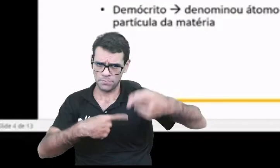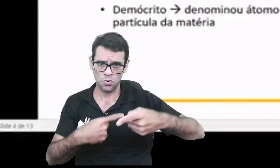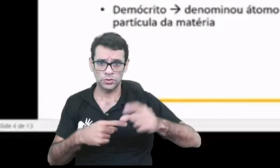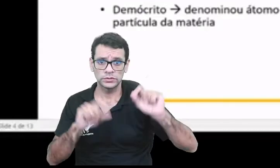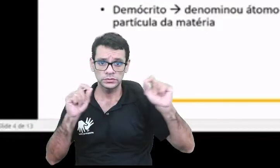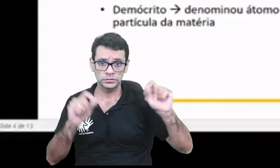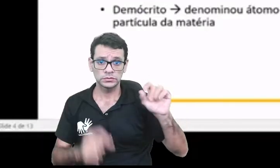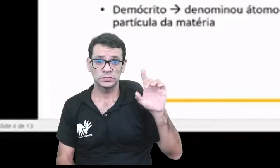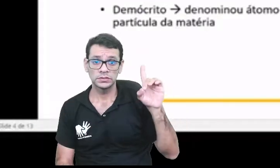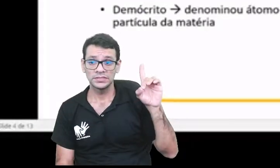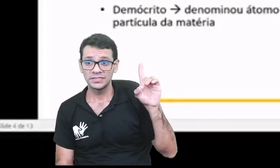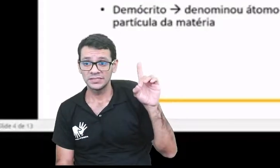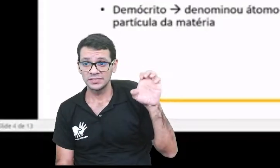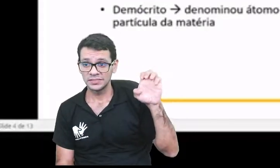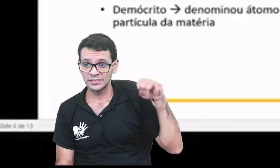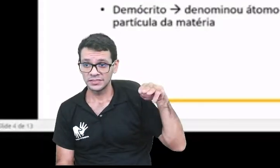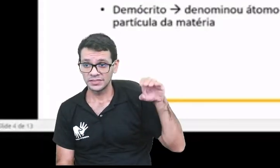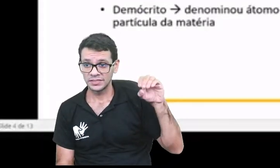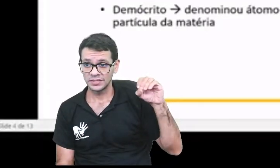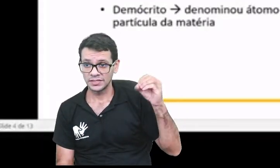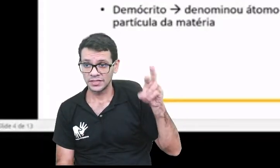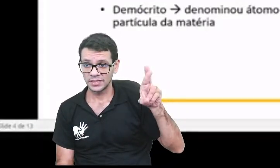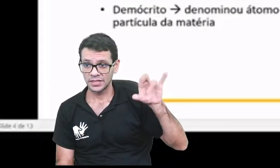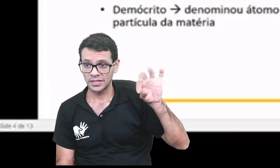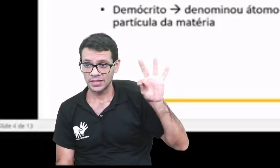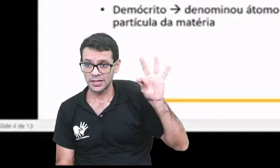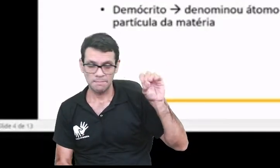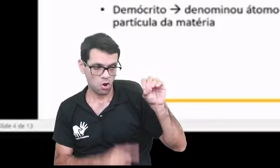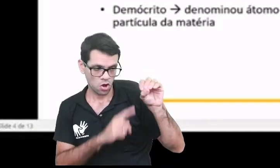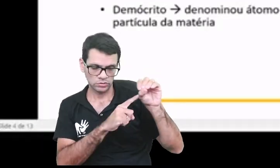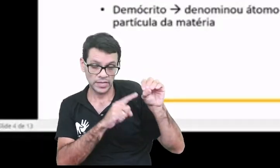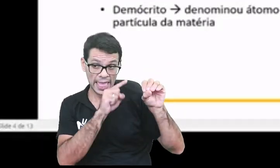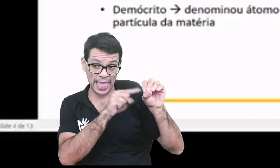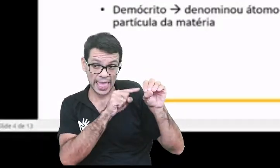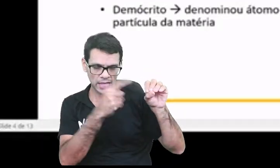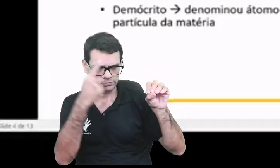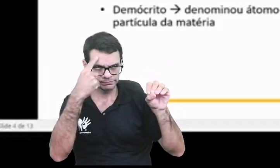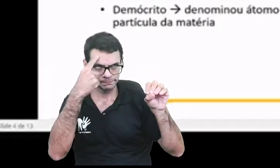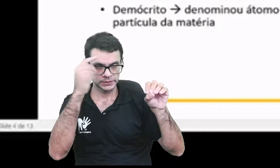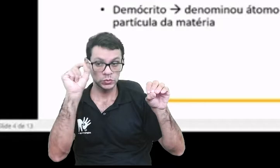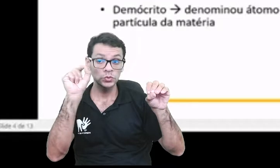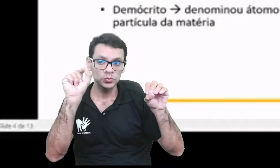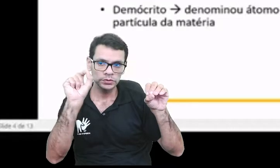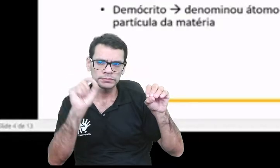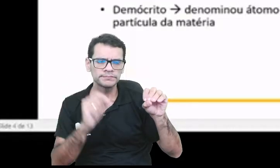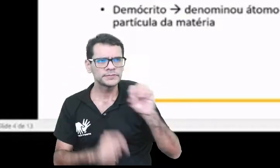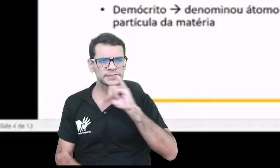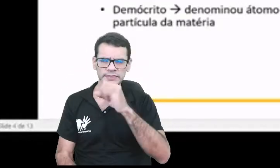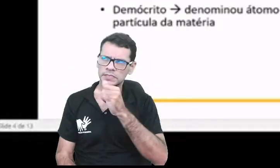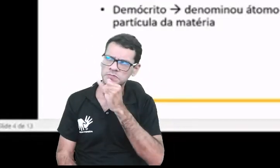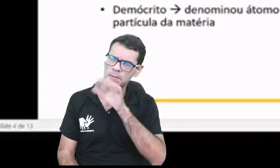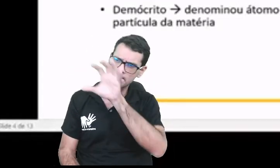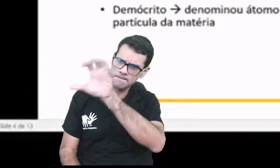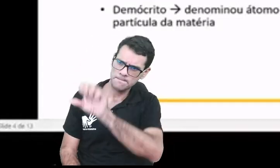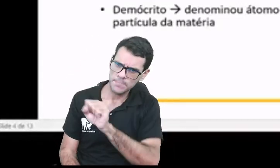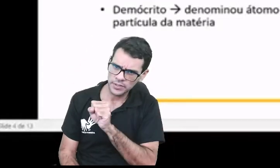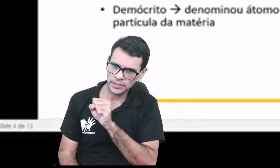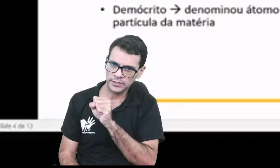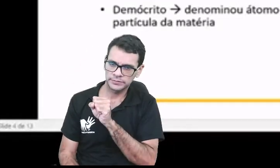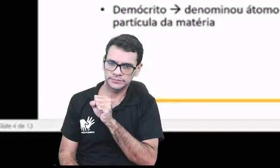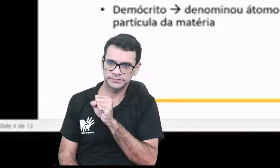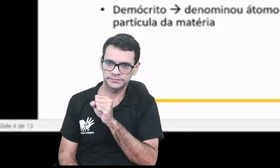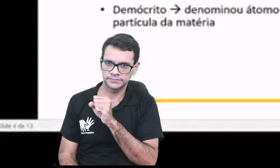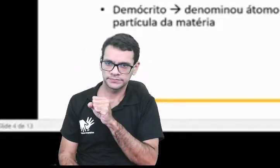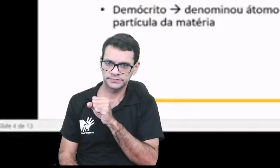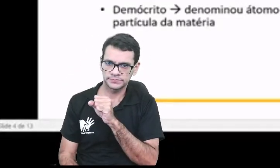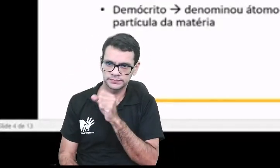Com Demócrito, que eles tiveram o seguinte raciocínio. Se eu pegar, por exemplo, não era